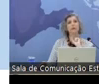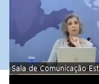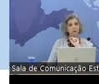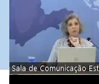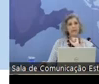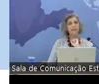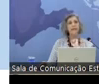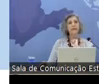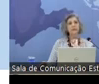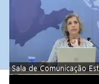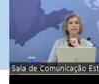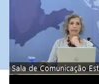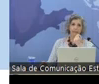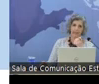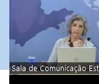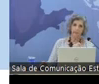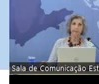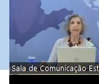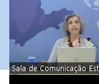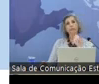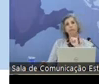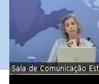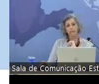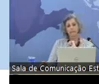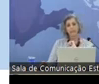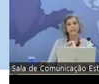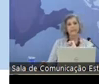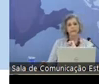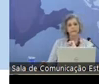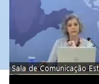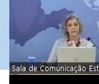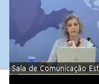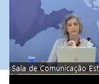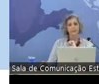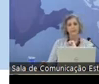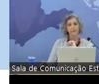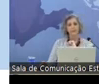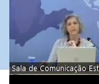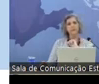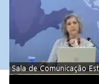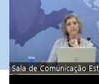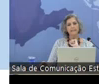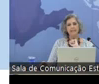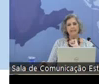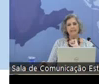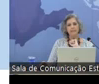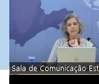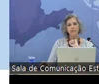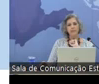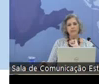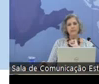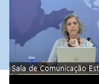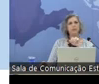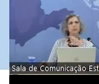e veja qual maternidade se ela participou do inquérito como que ela tá respondendo oitenta por cento das maternidades